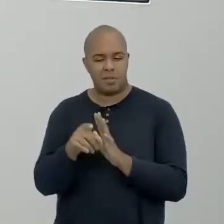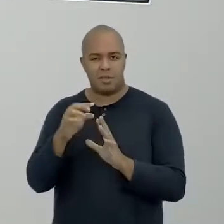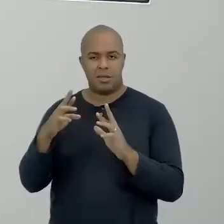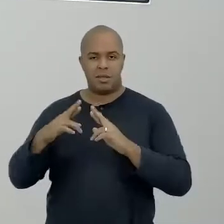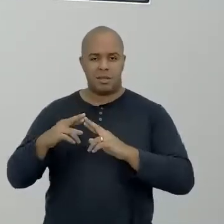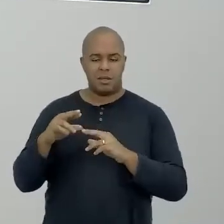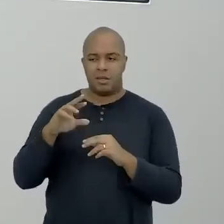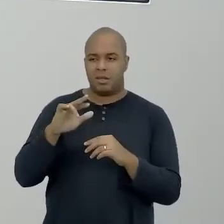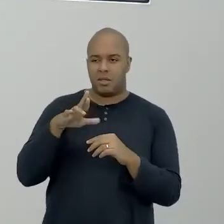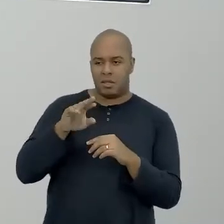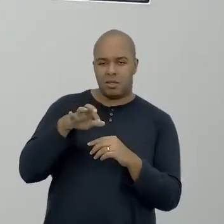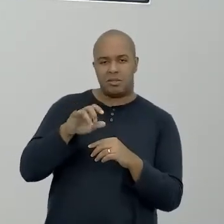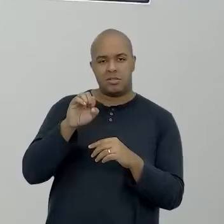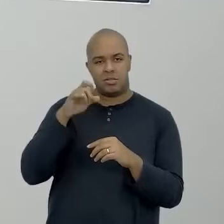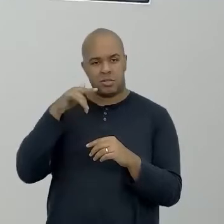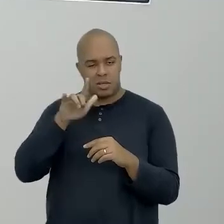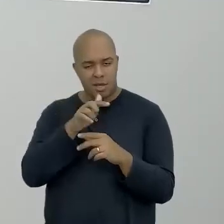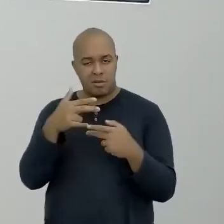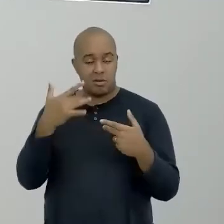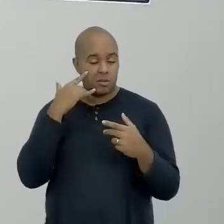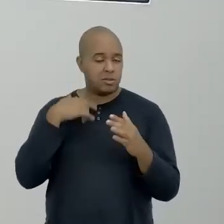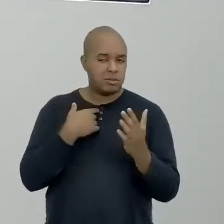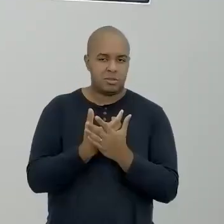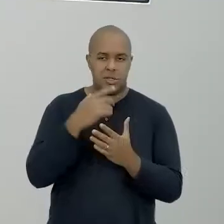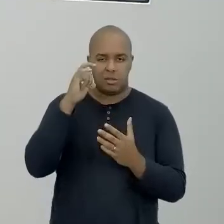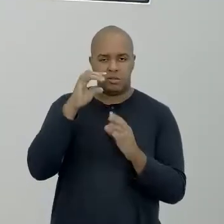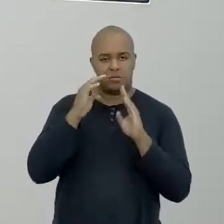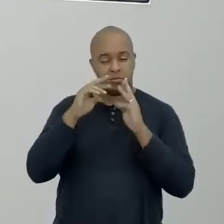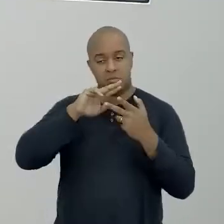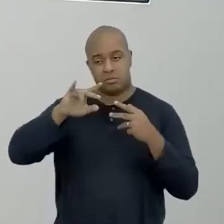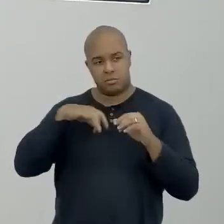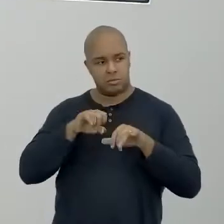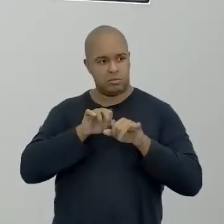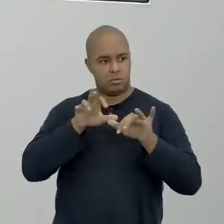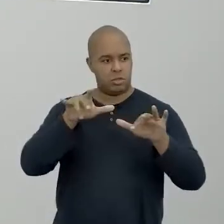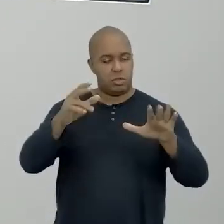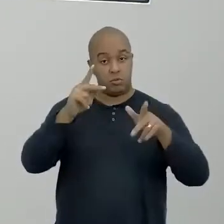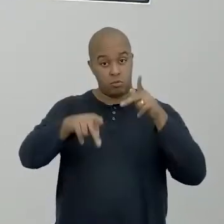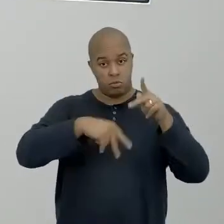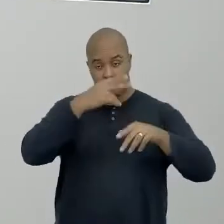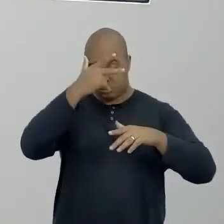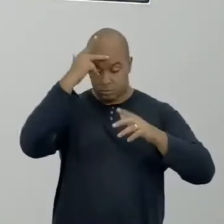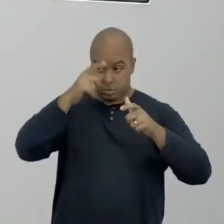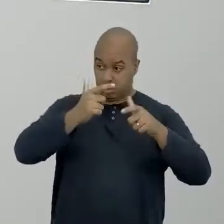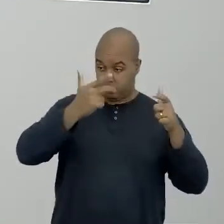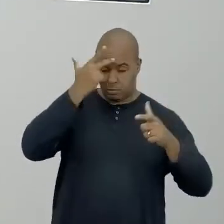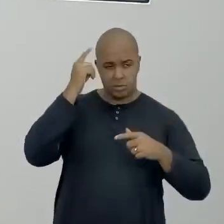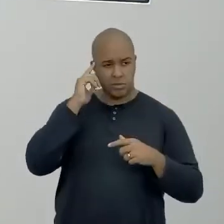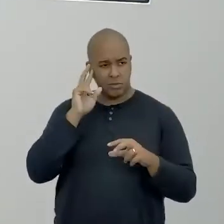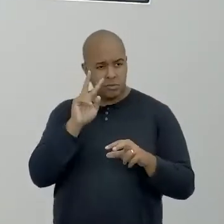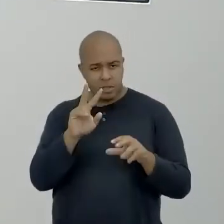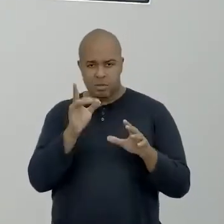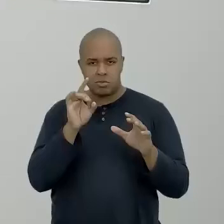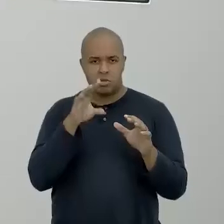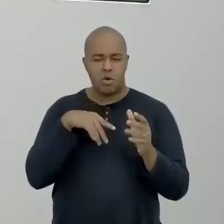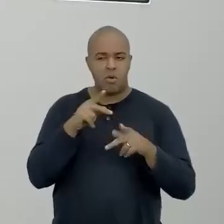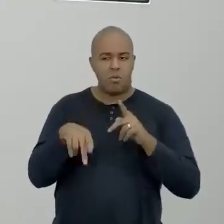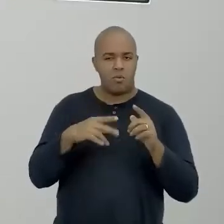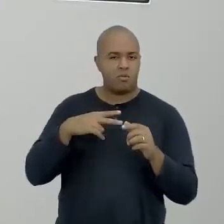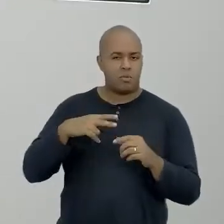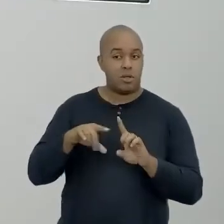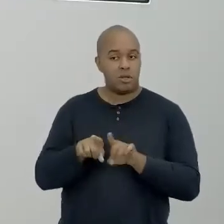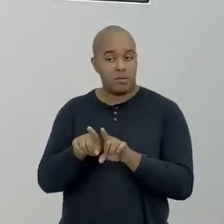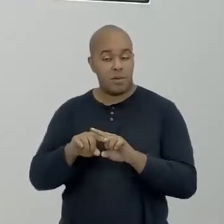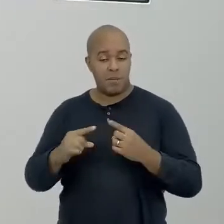redes sociais, tudo isso tem um alcance que é de um grande público, nesse sentido também, não só da relação público-privado,